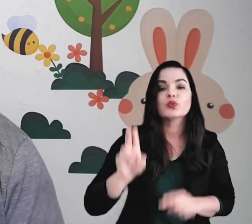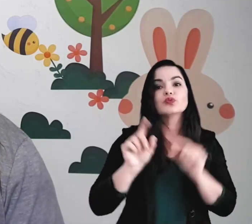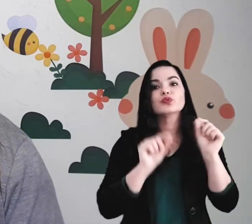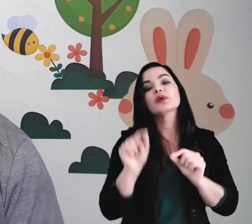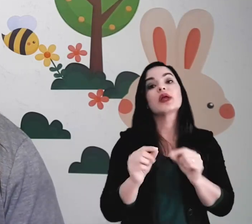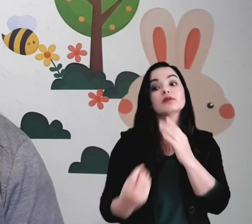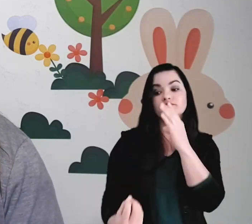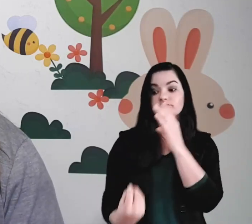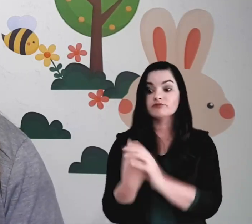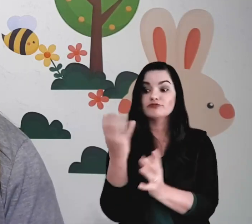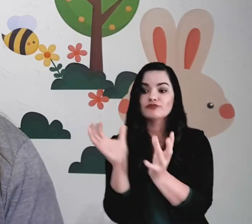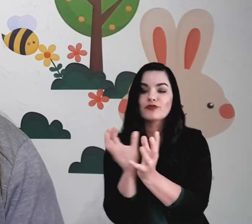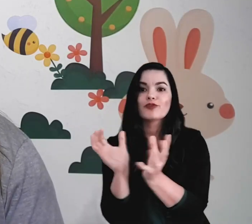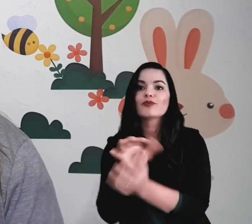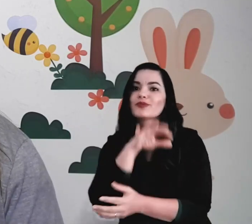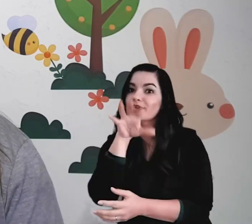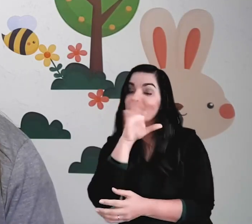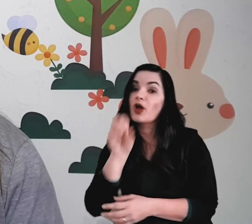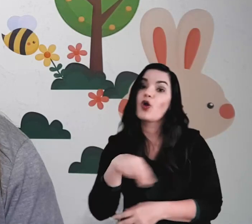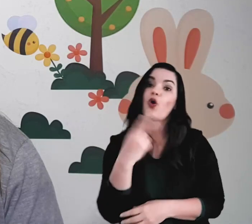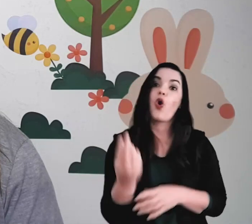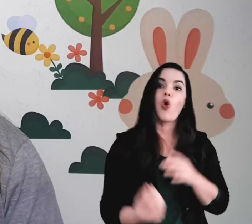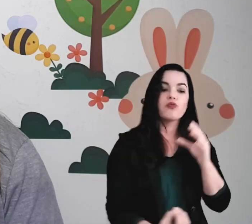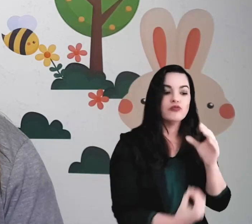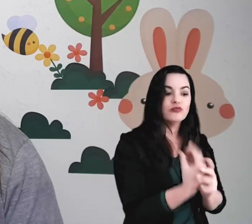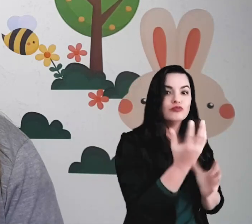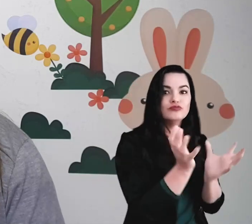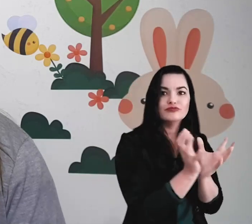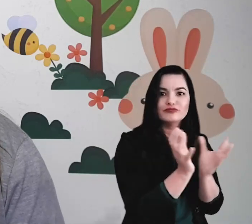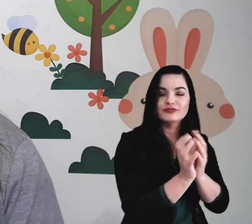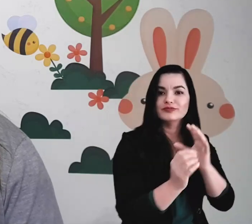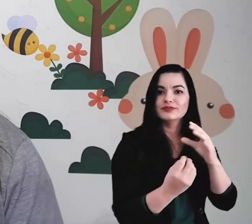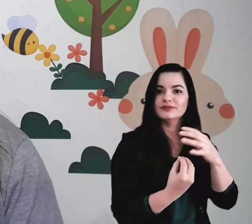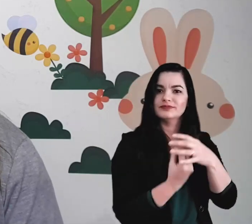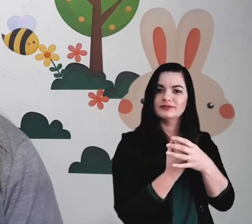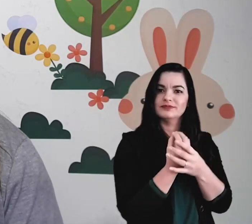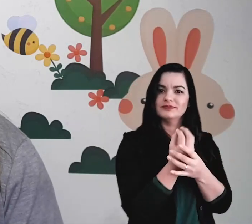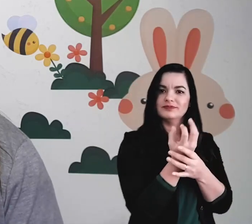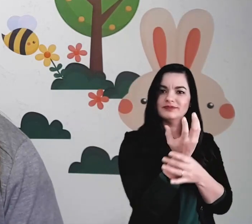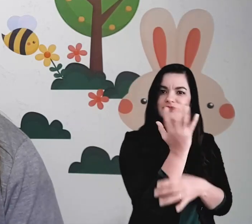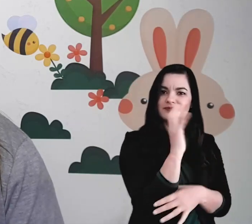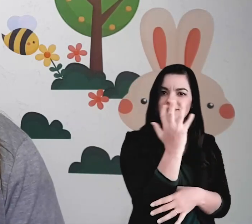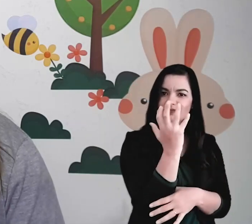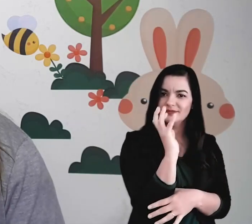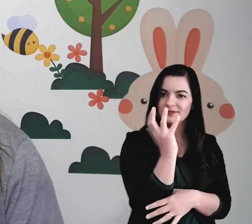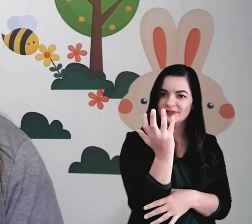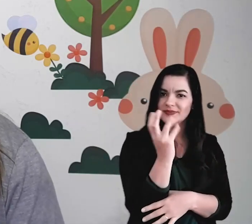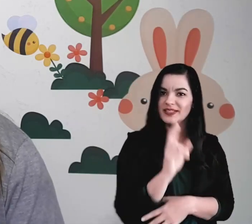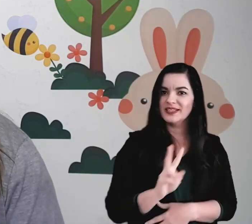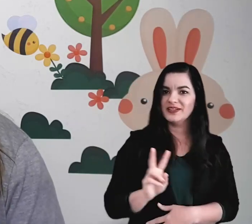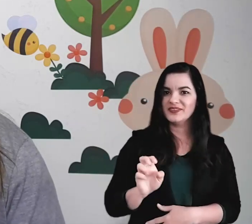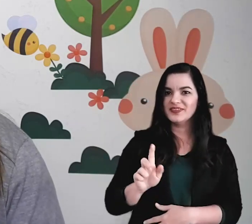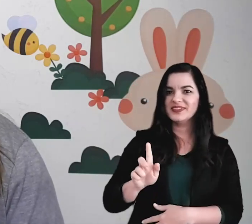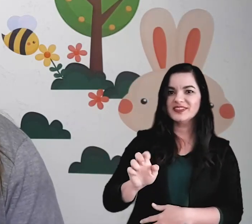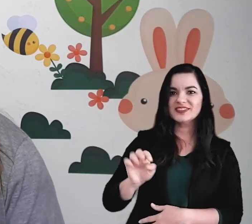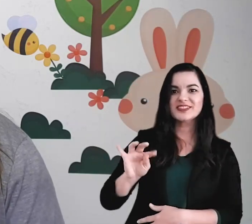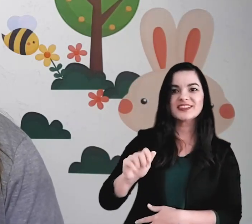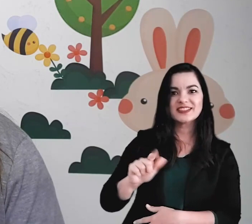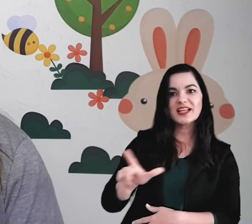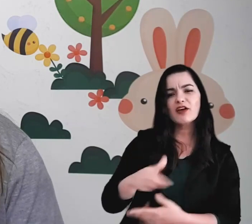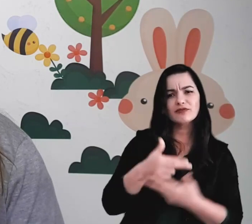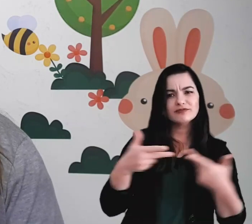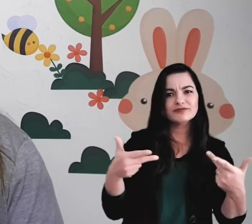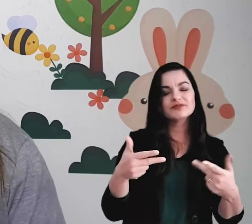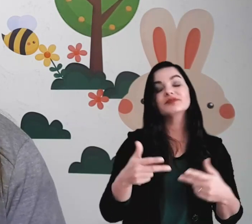origem animal ou de origem vegetal. Viu quanta coisa? Pois é! Todos os